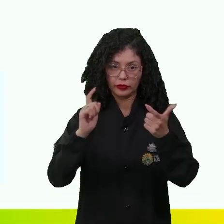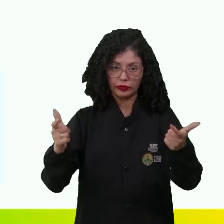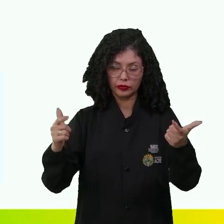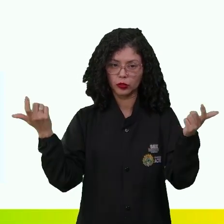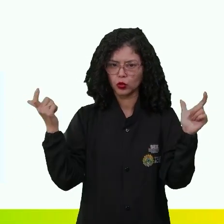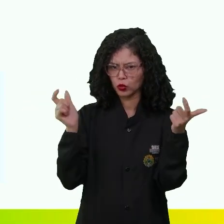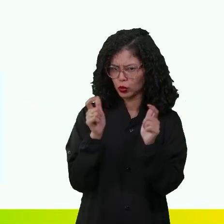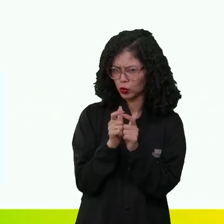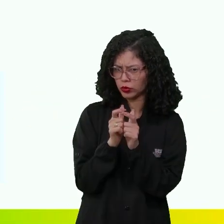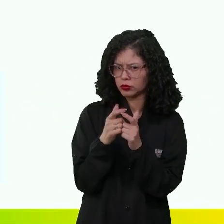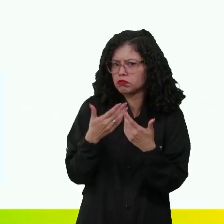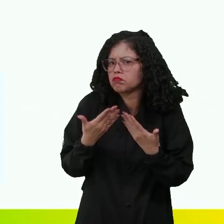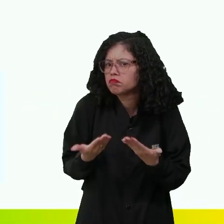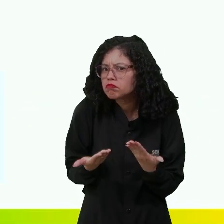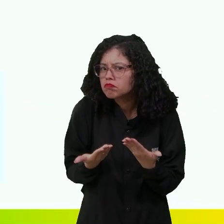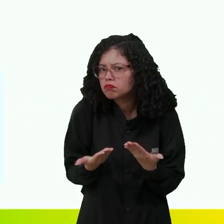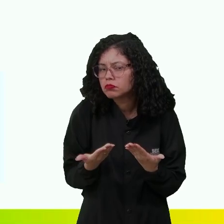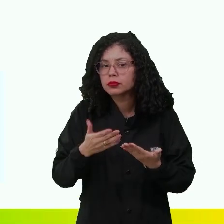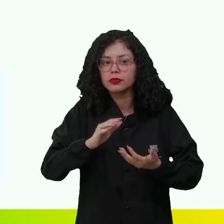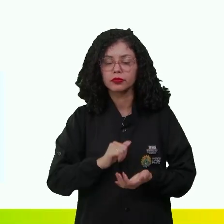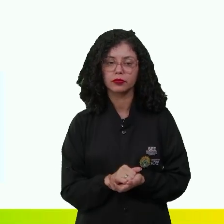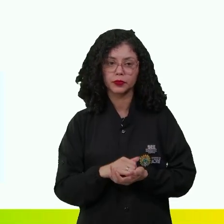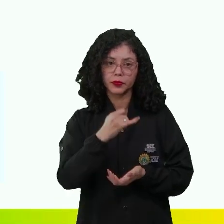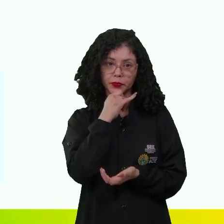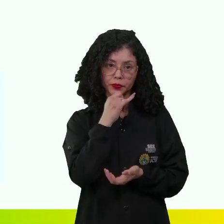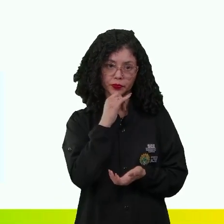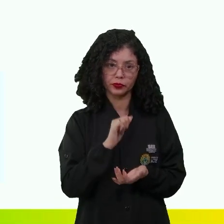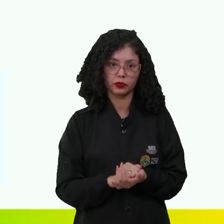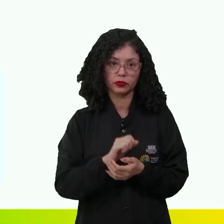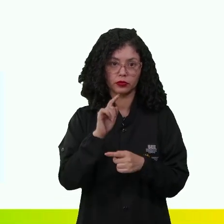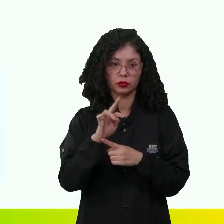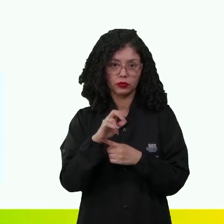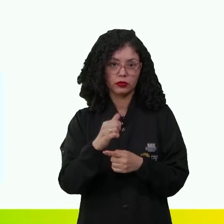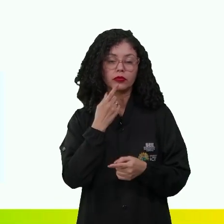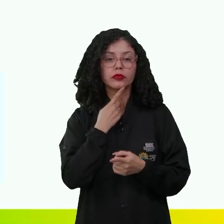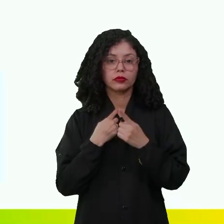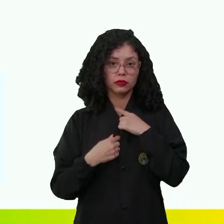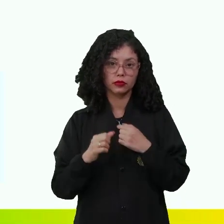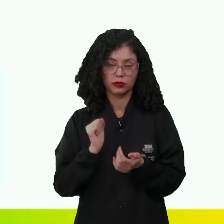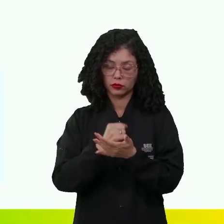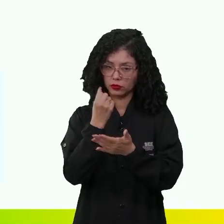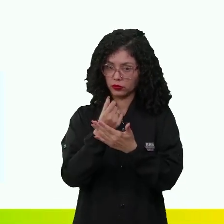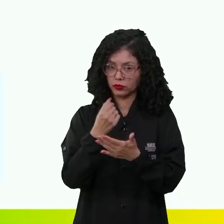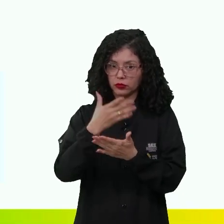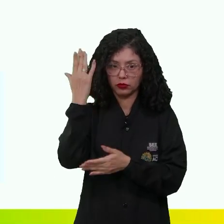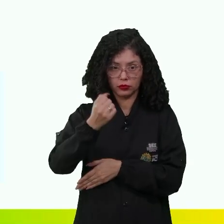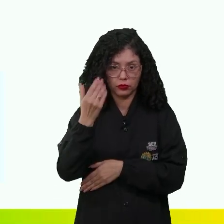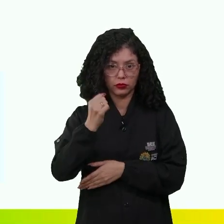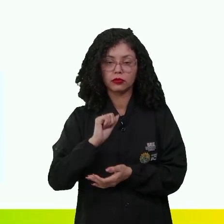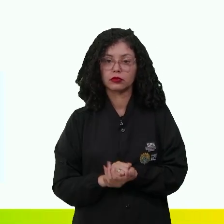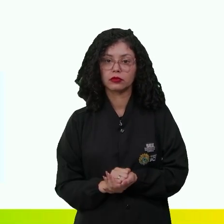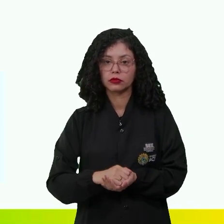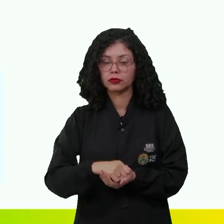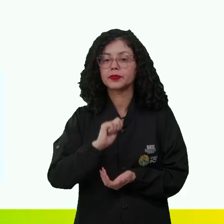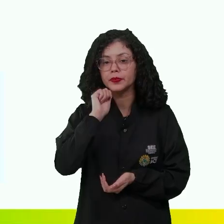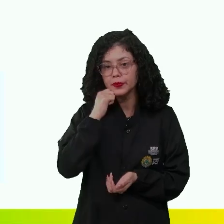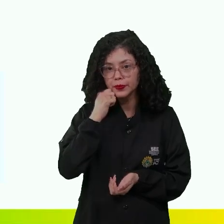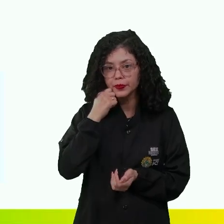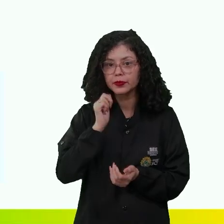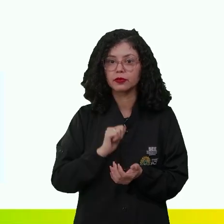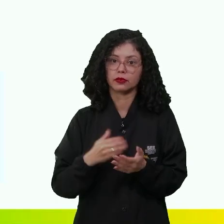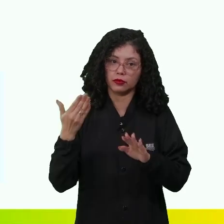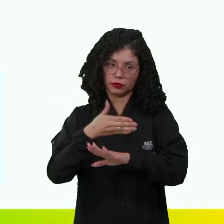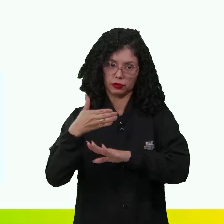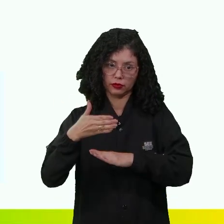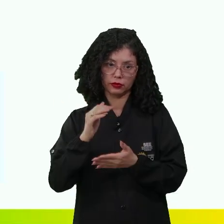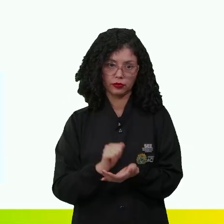ou diminui? Nós temos aqui o exemplo 1 dizendo: André deseja comprar leite integral e na padaria que